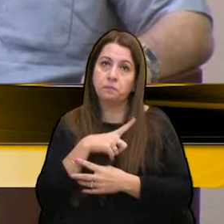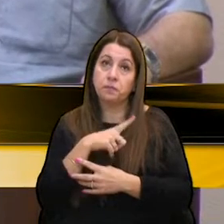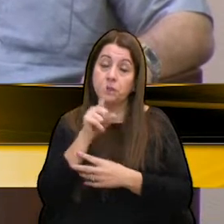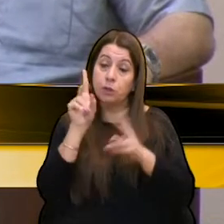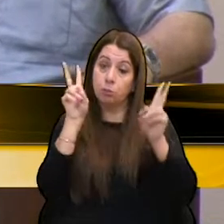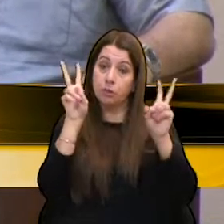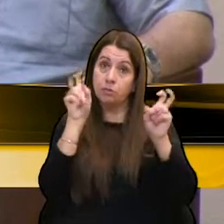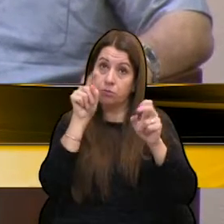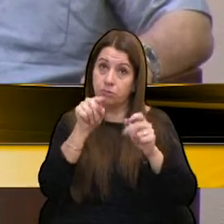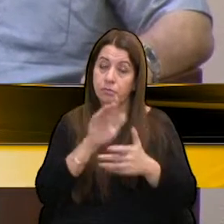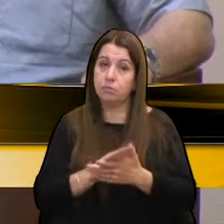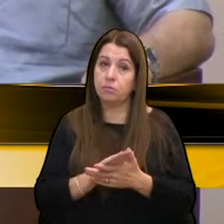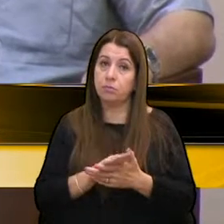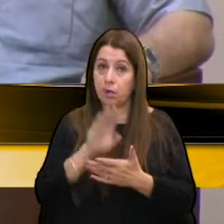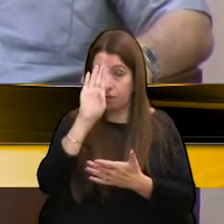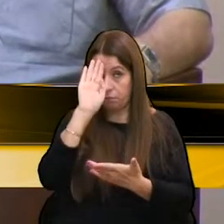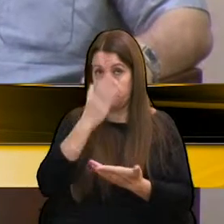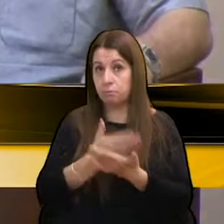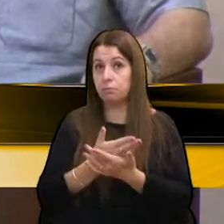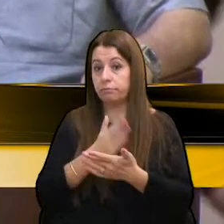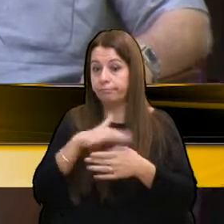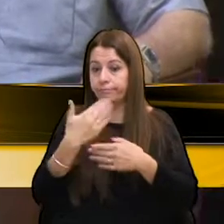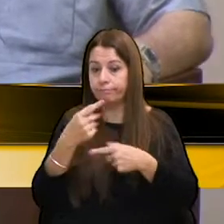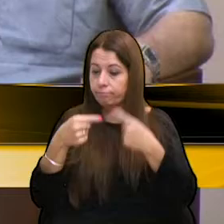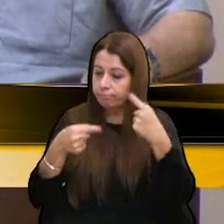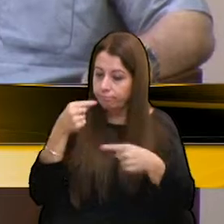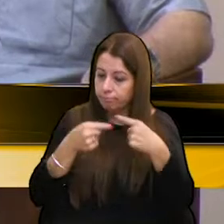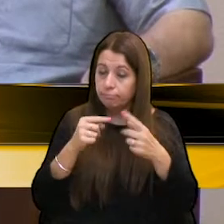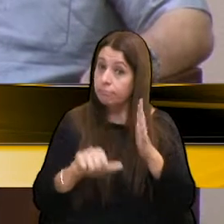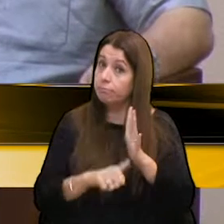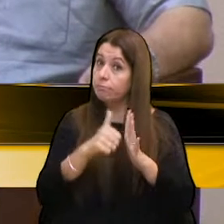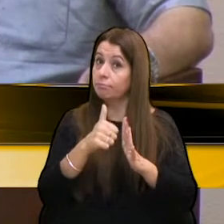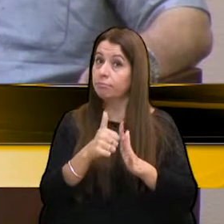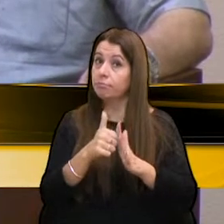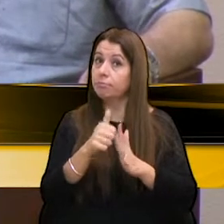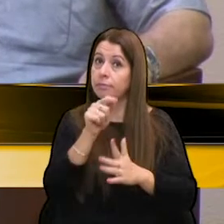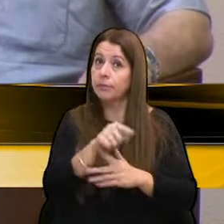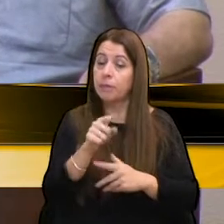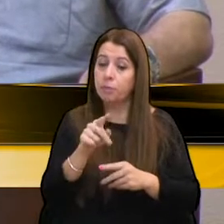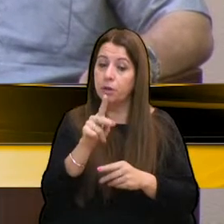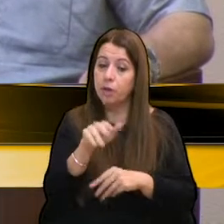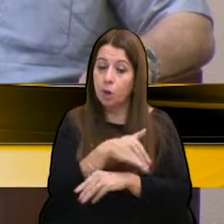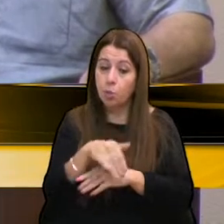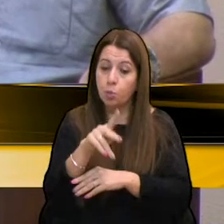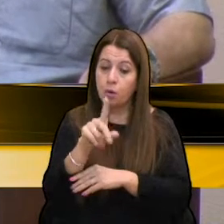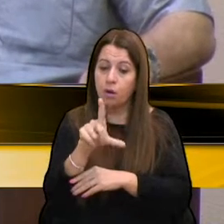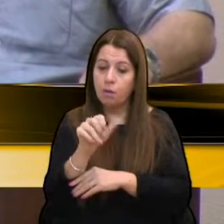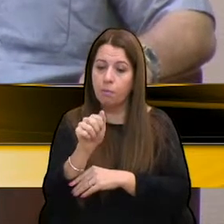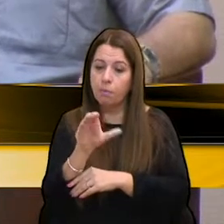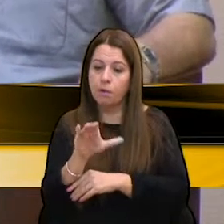esse assunto, eu acredito que tem que ser mais debatido, melhorado, porque a Praça de Castro,